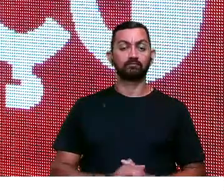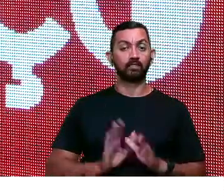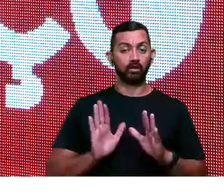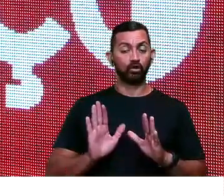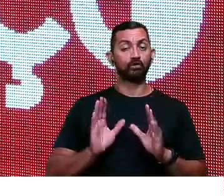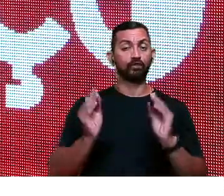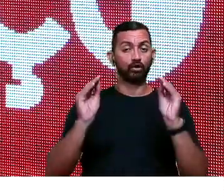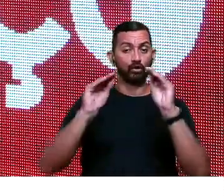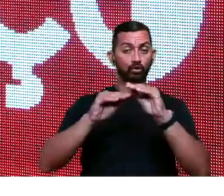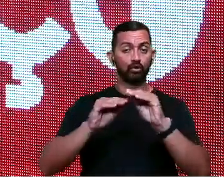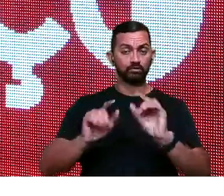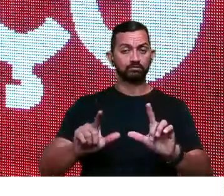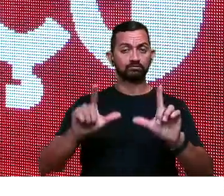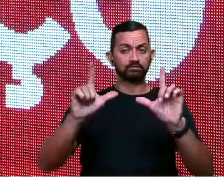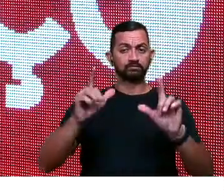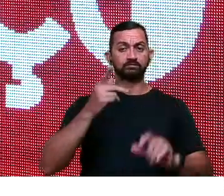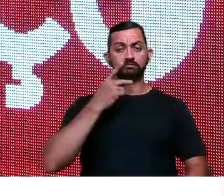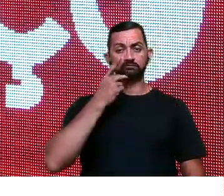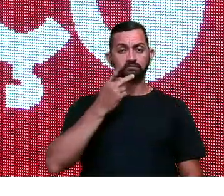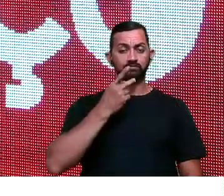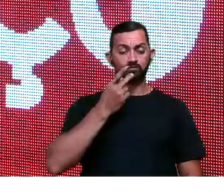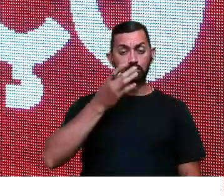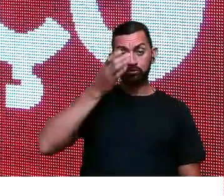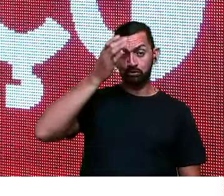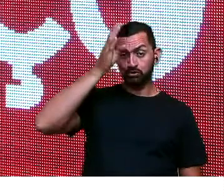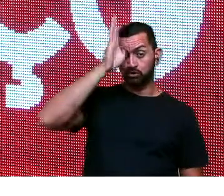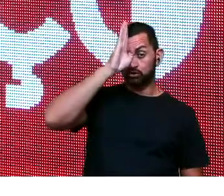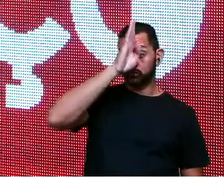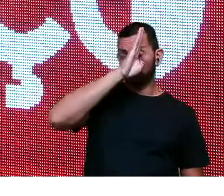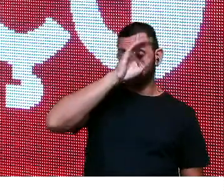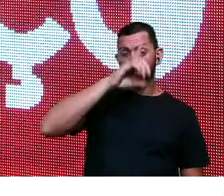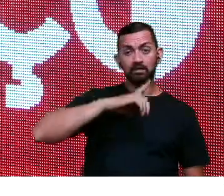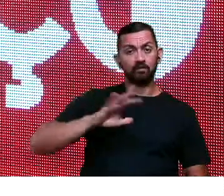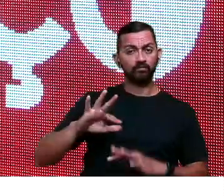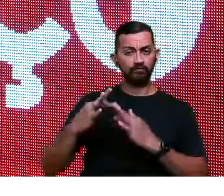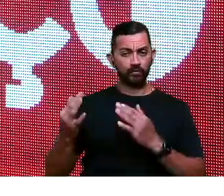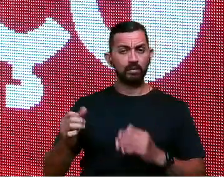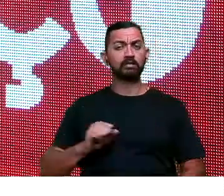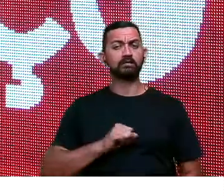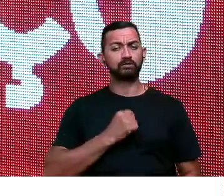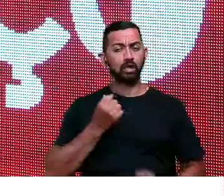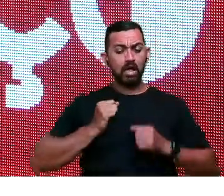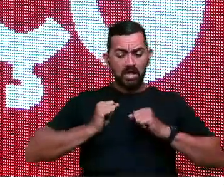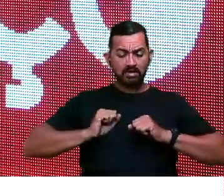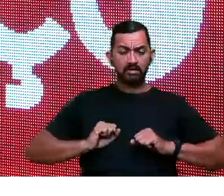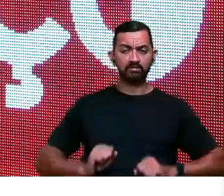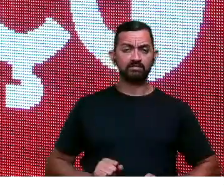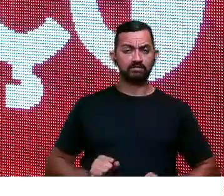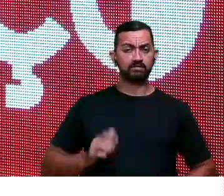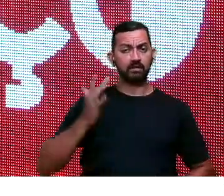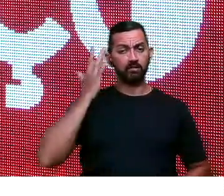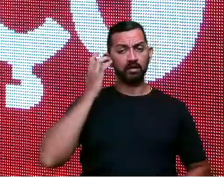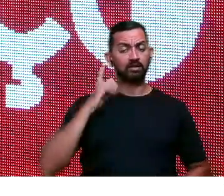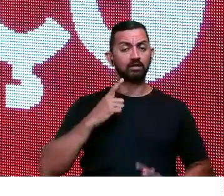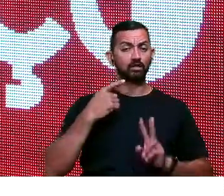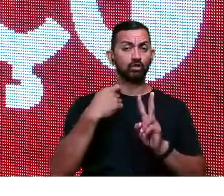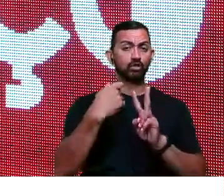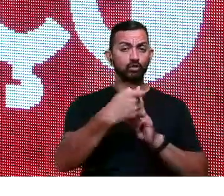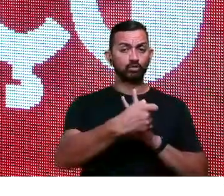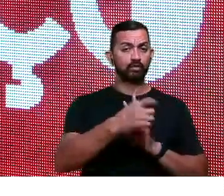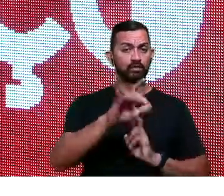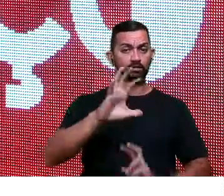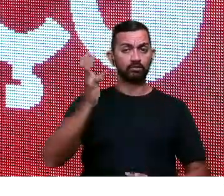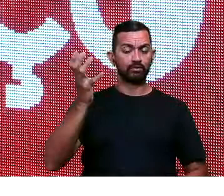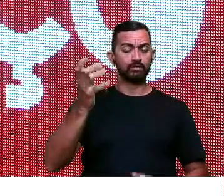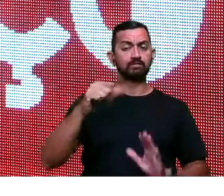A gente vai já colocar na tela essa fala de uma sobrinha. A família vem se manifestando com camisetas. Amanhã faz